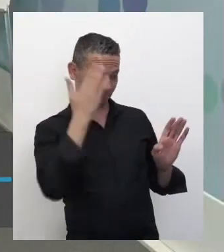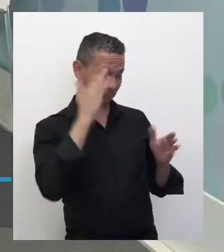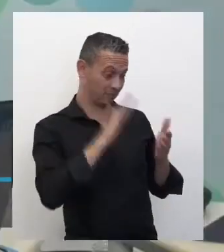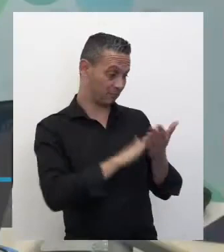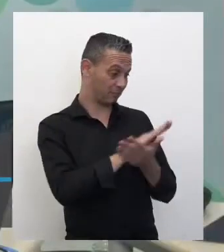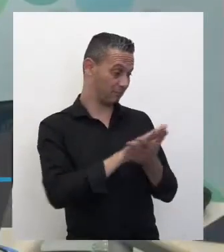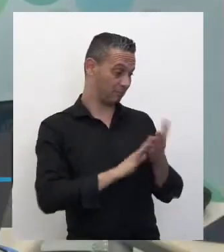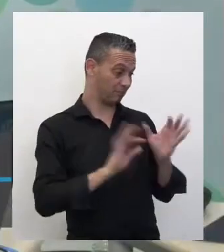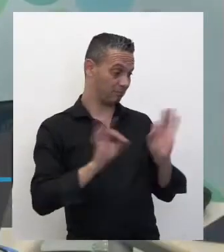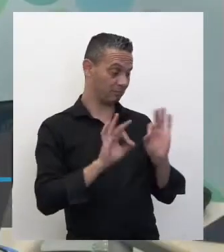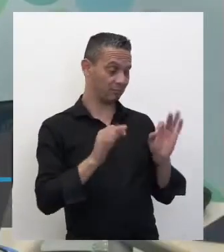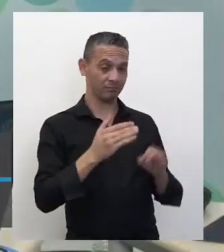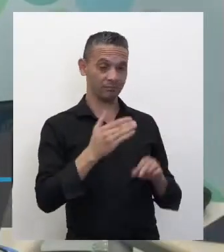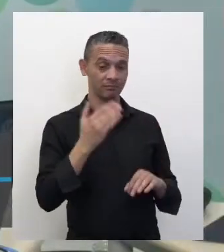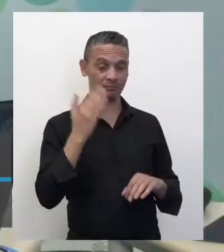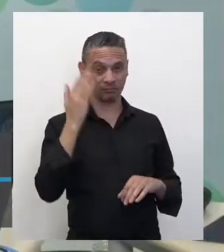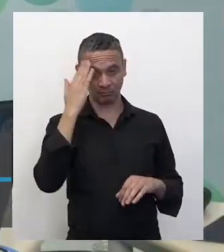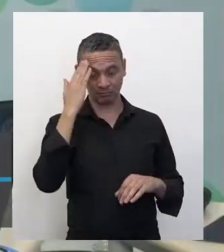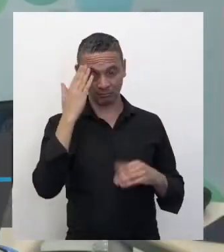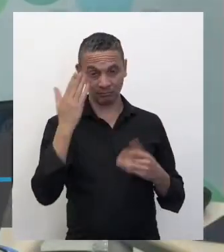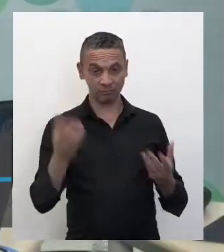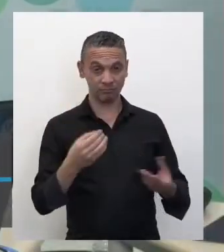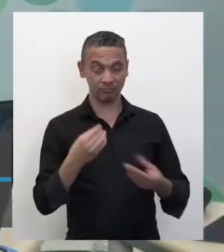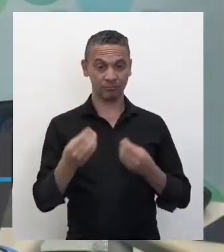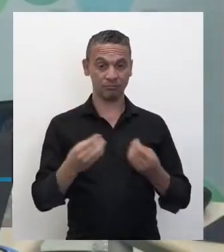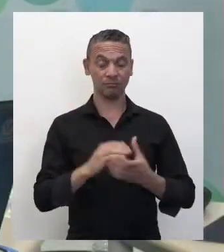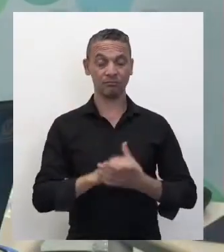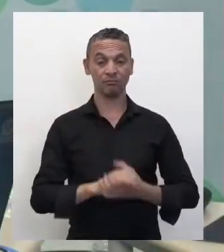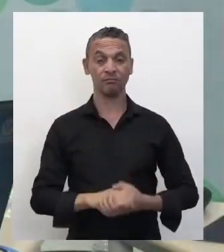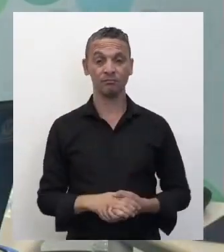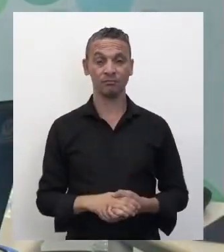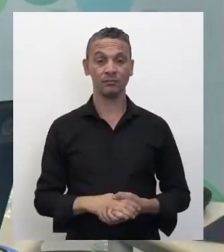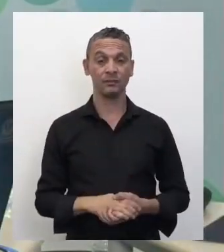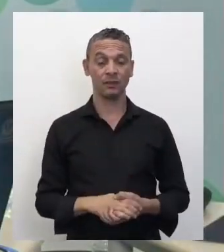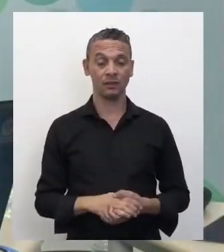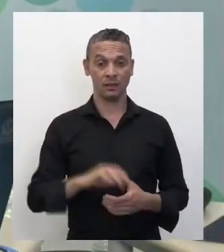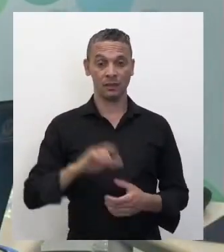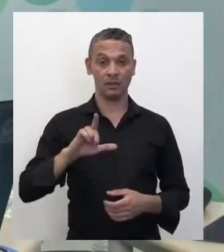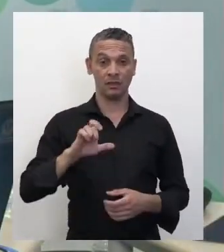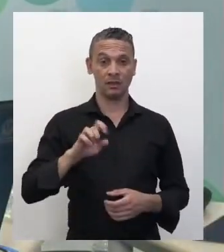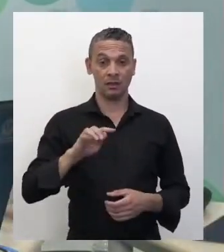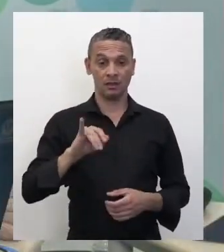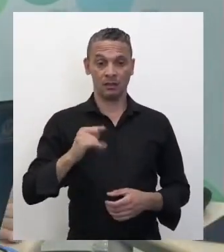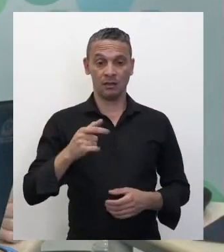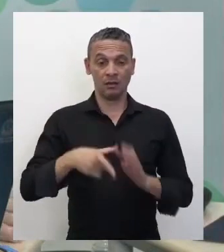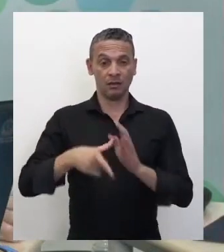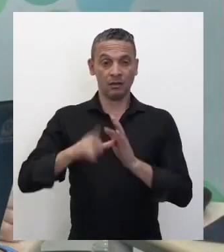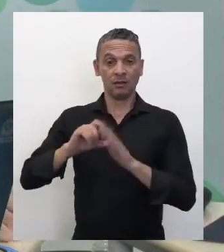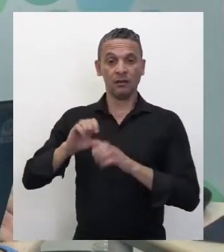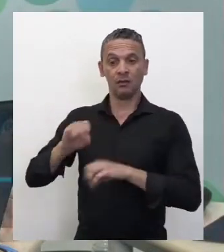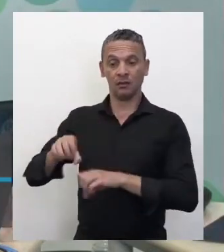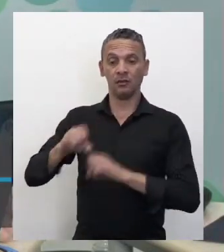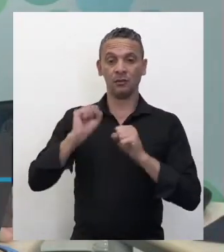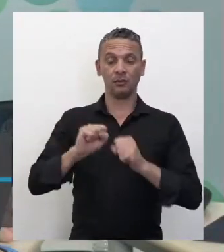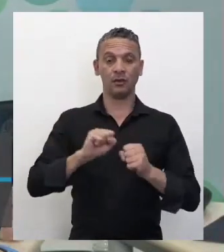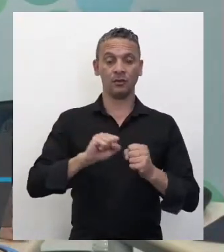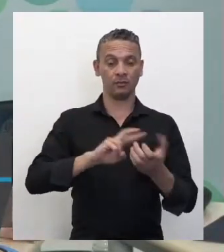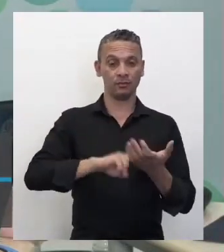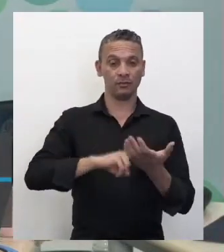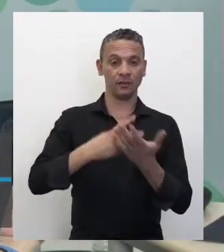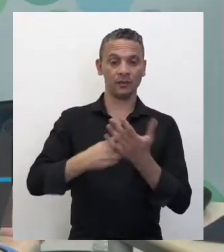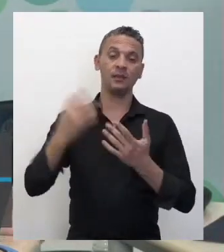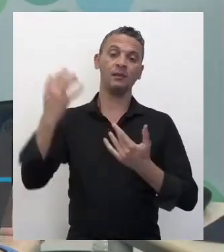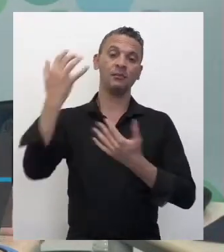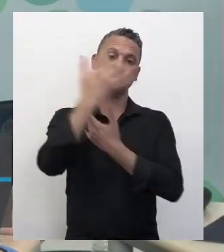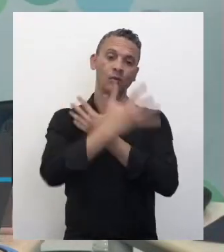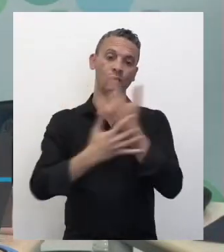em inglês, então alguma coisa você entende, Calvin. Alguma coisa que eu entendo. A Letícia fala, últimas aulas poderiam traduzir músicas nas próximas aulas. E